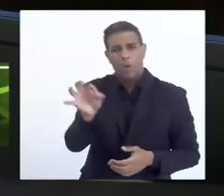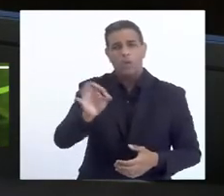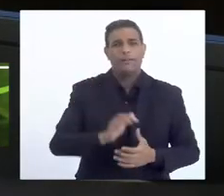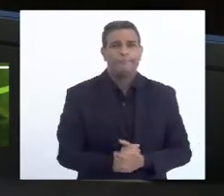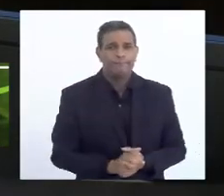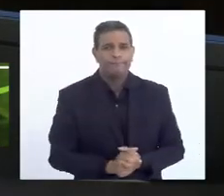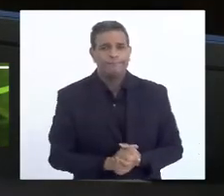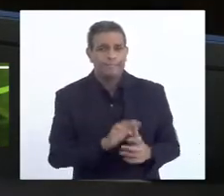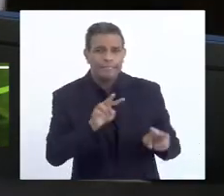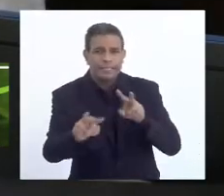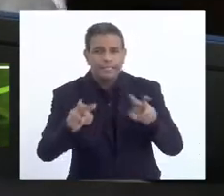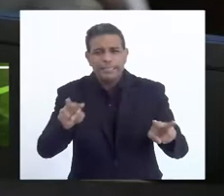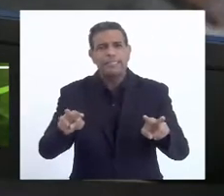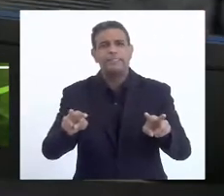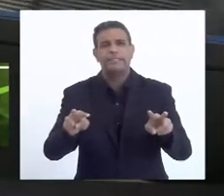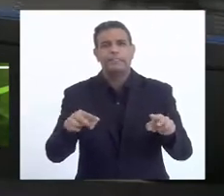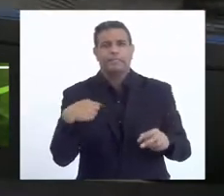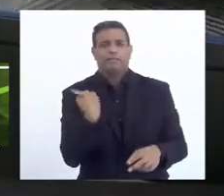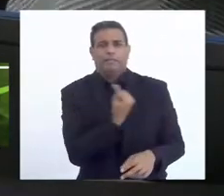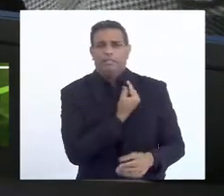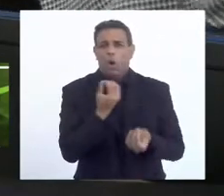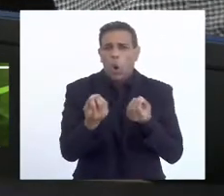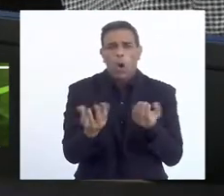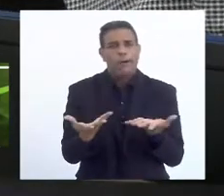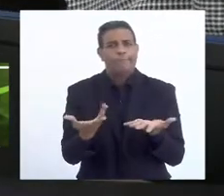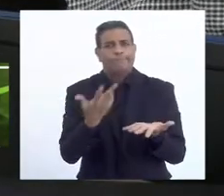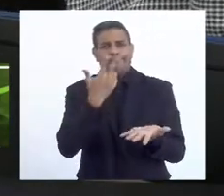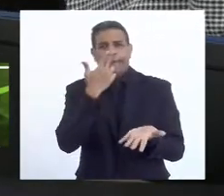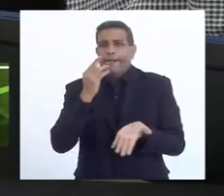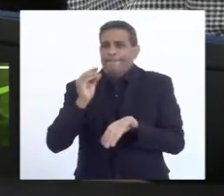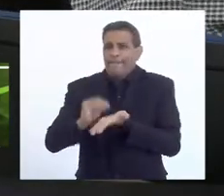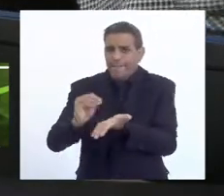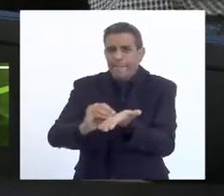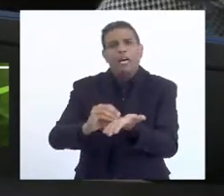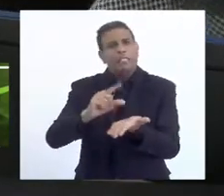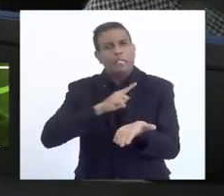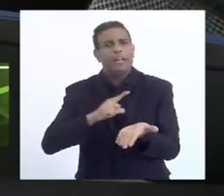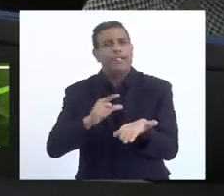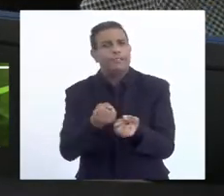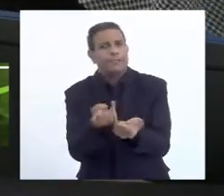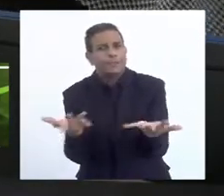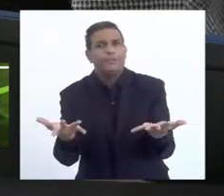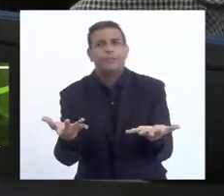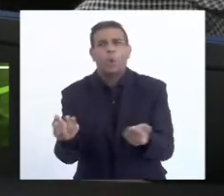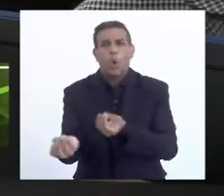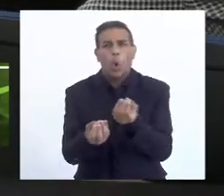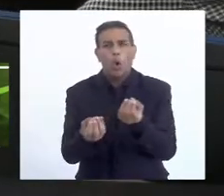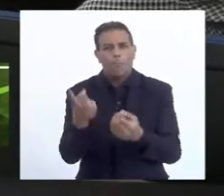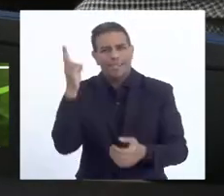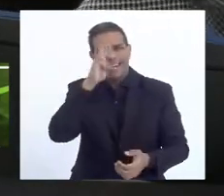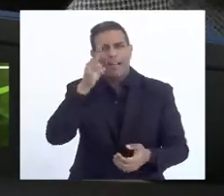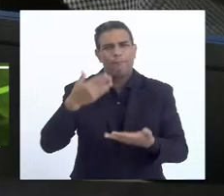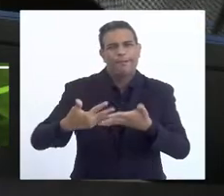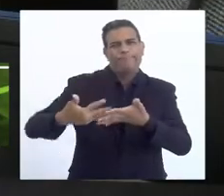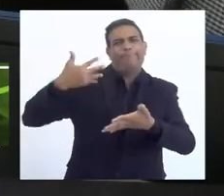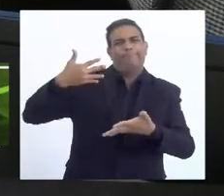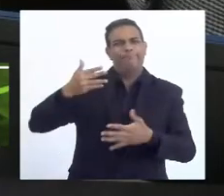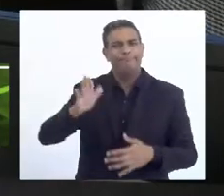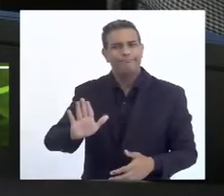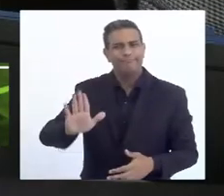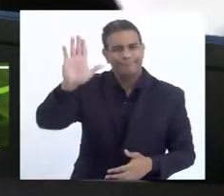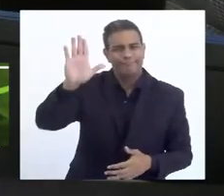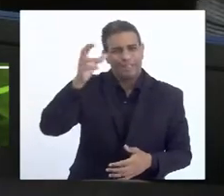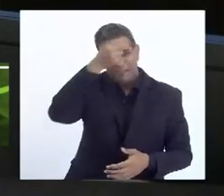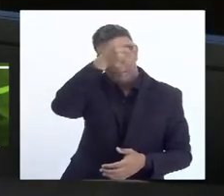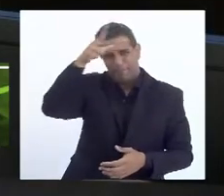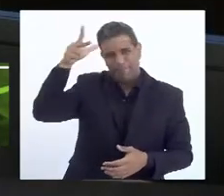Não é à toa que não vão faltar relatos de violência política. Eu fui candidata a prefeita do município